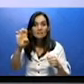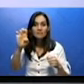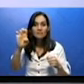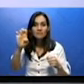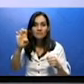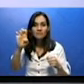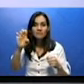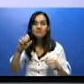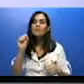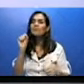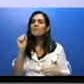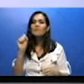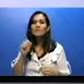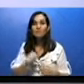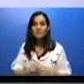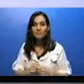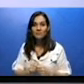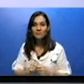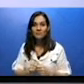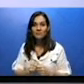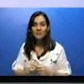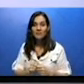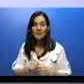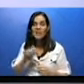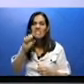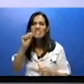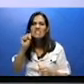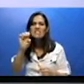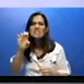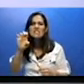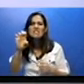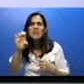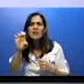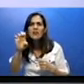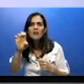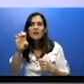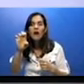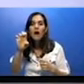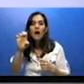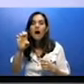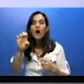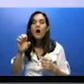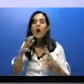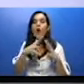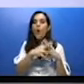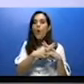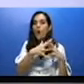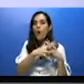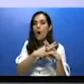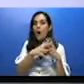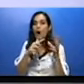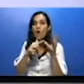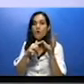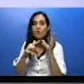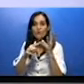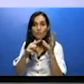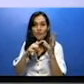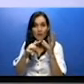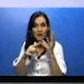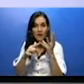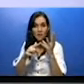digo c c cs e é uma consoante e uma vogal